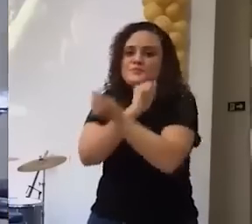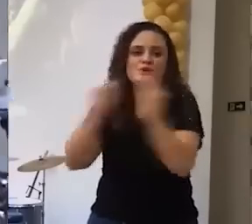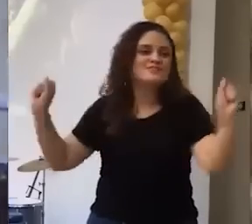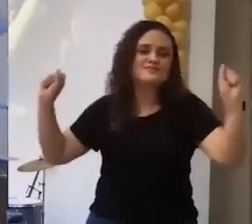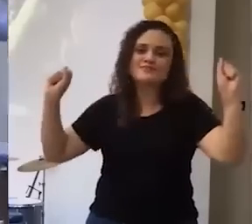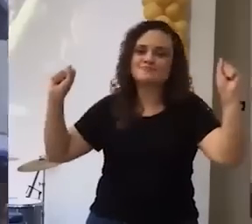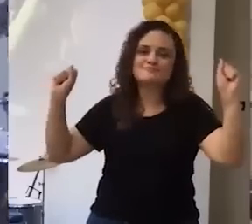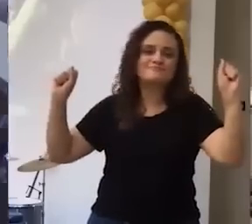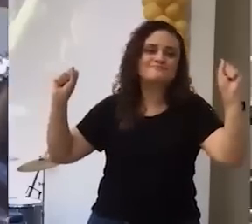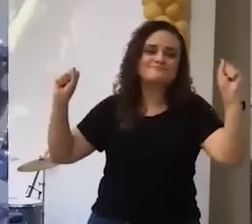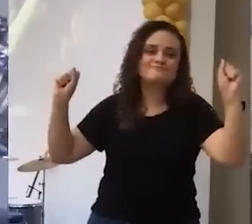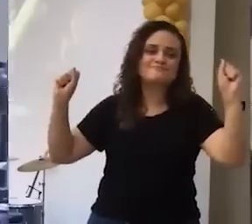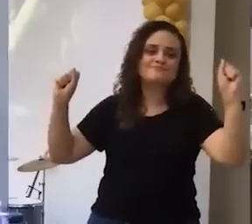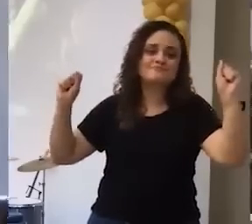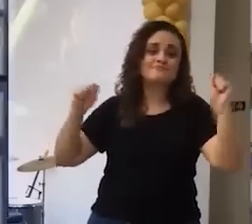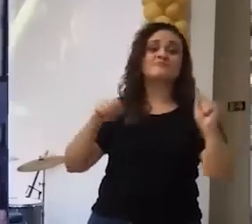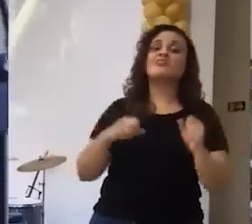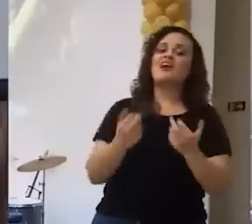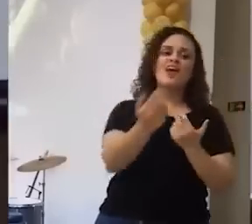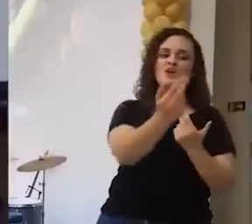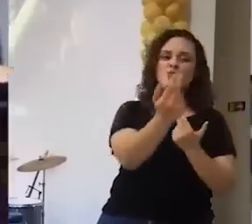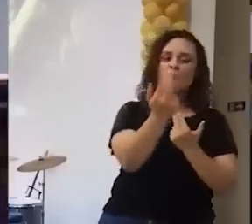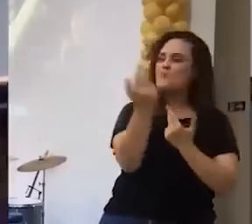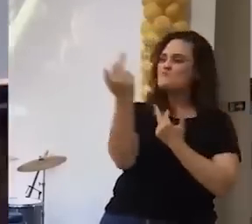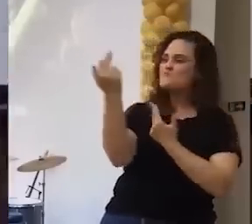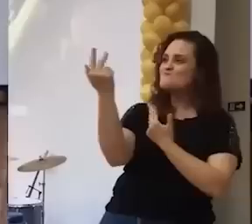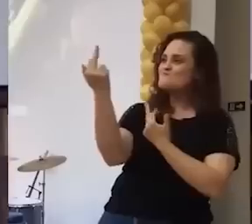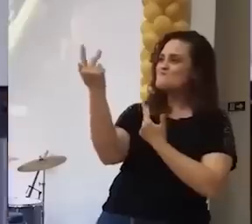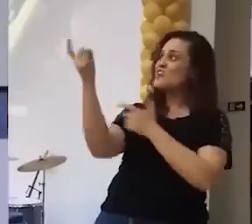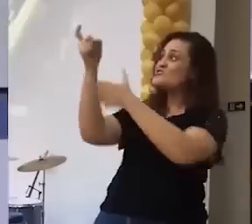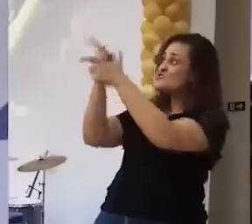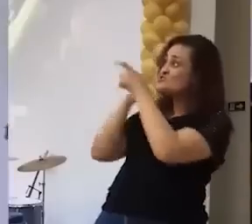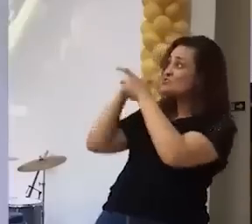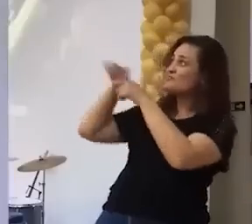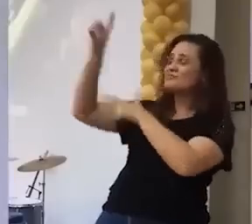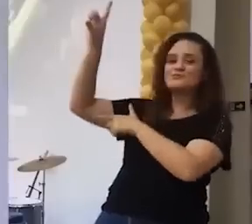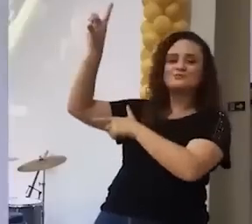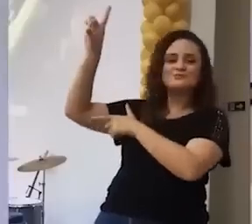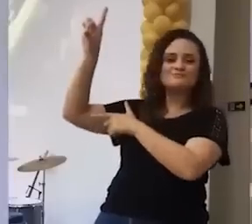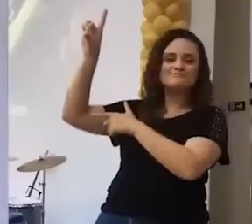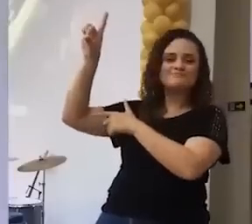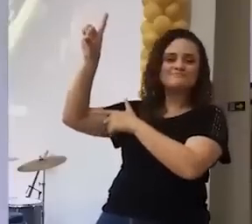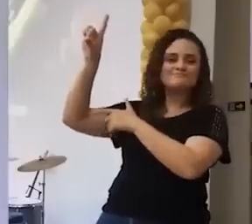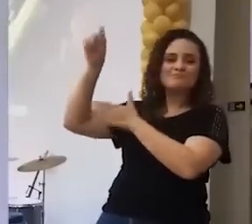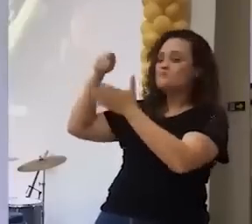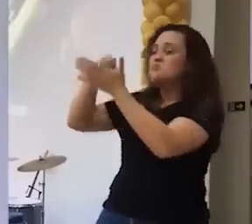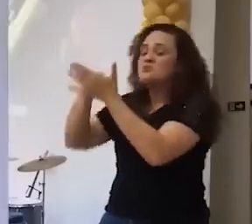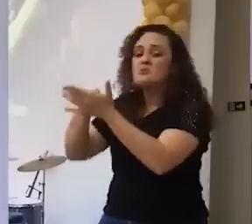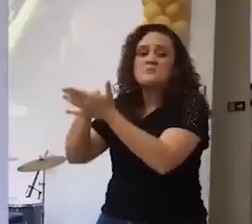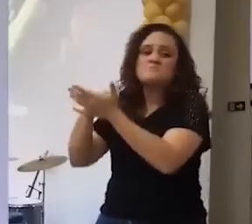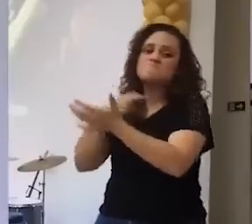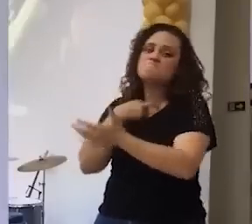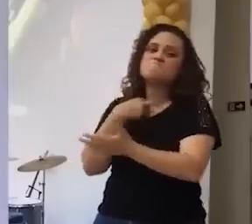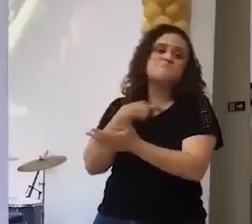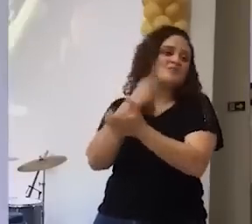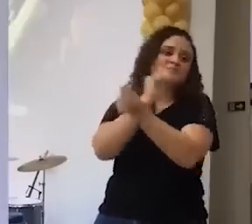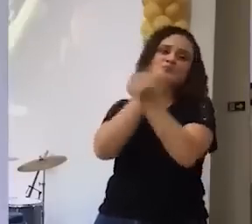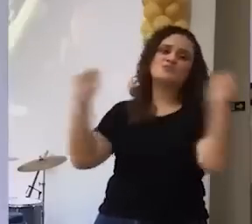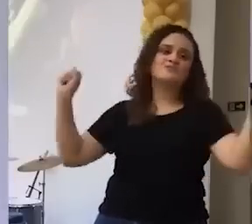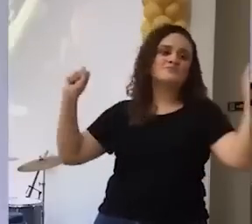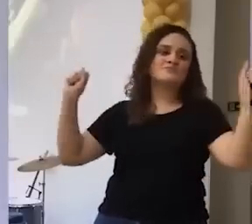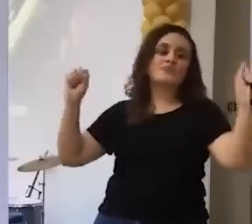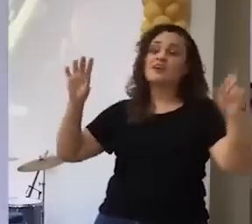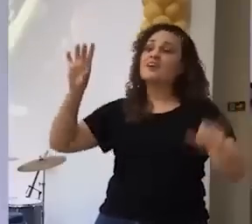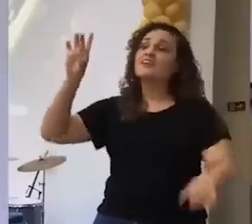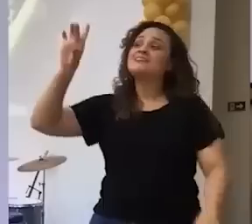Pois esse é o tamanho da sua dívida com Deus. É impagável. E sabe o que que Deus fez com a sua dívida?